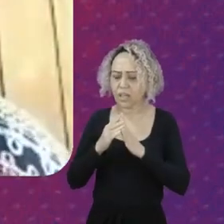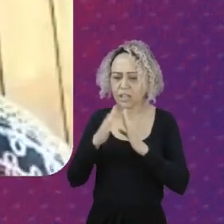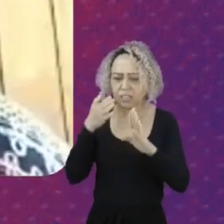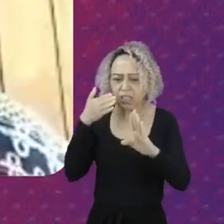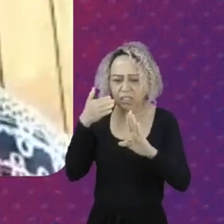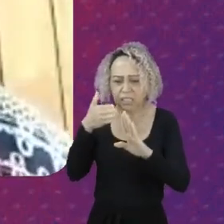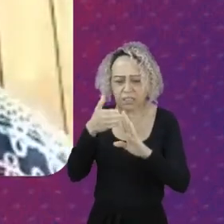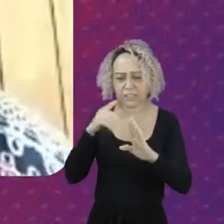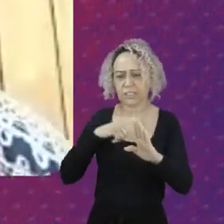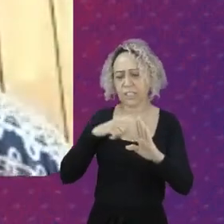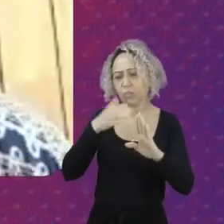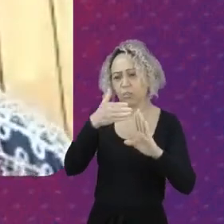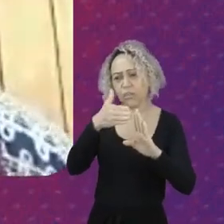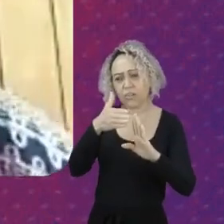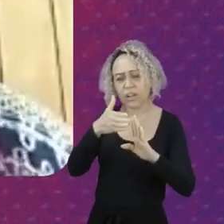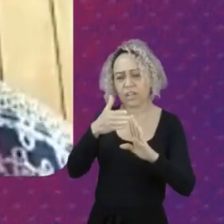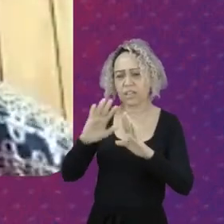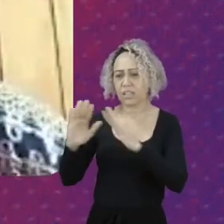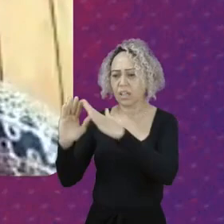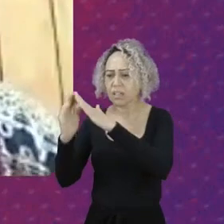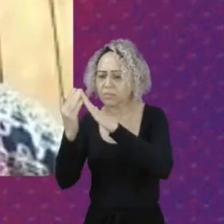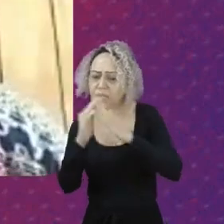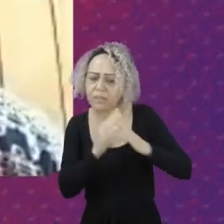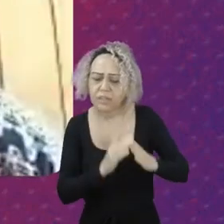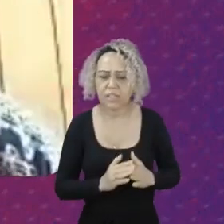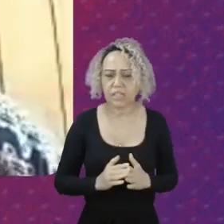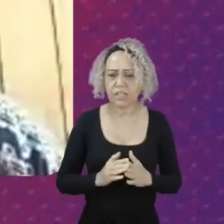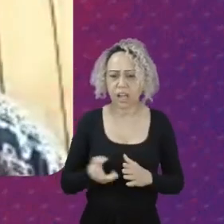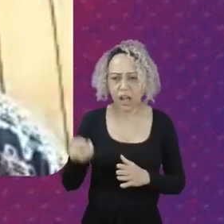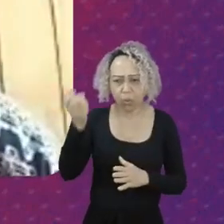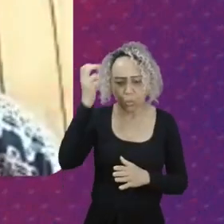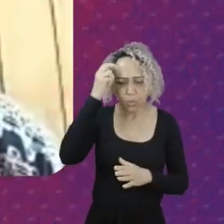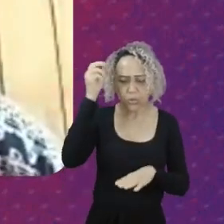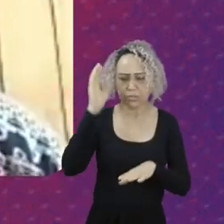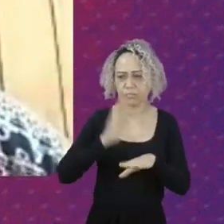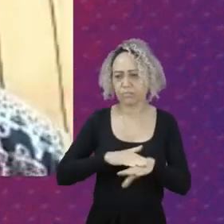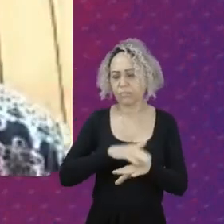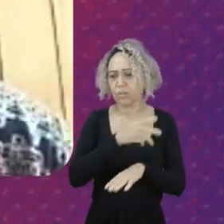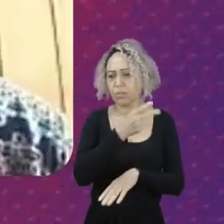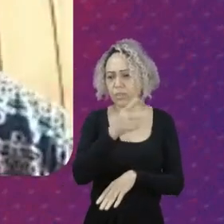das periferias, da sua cultura.